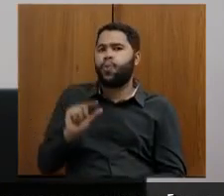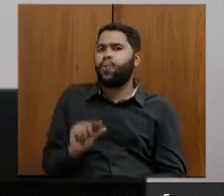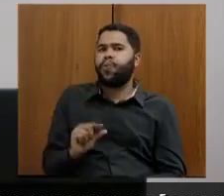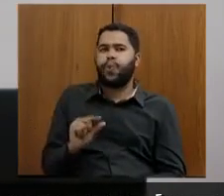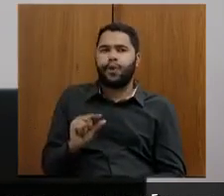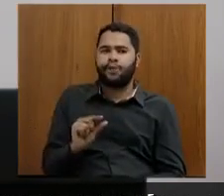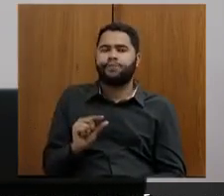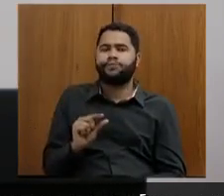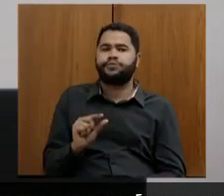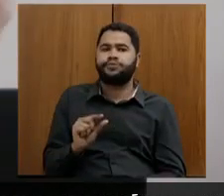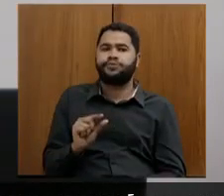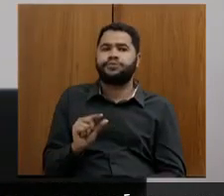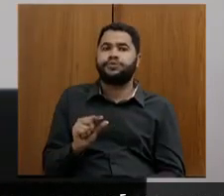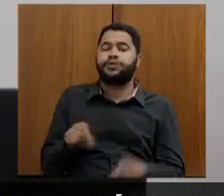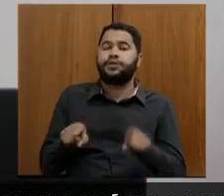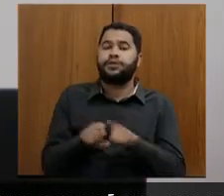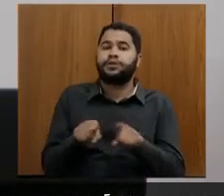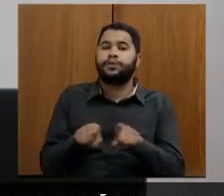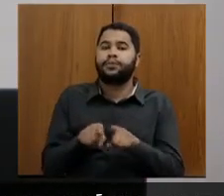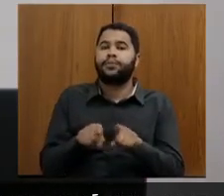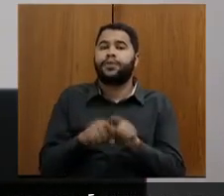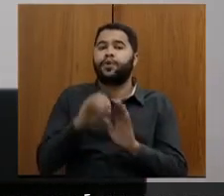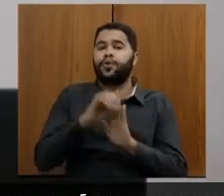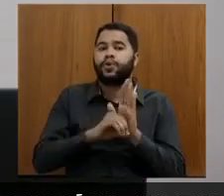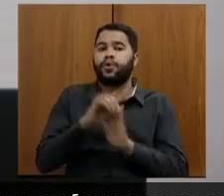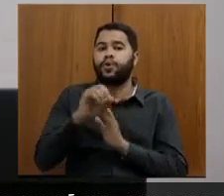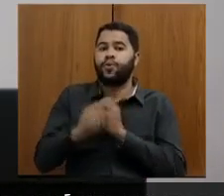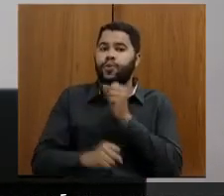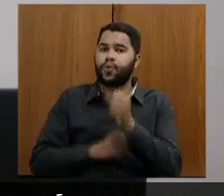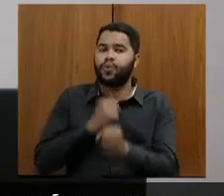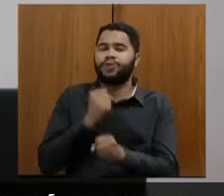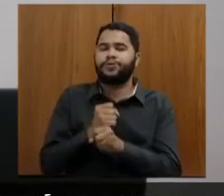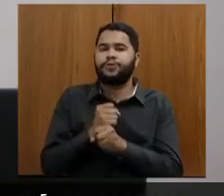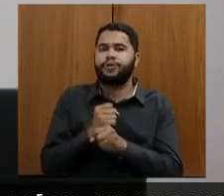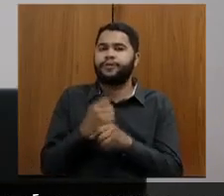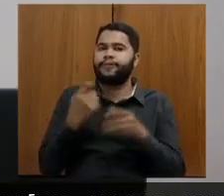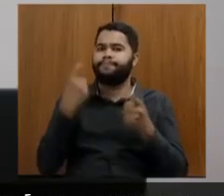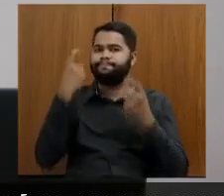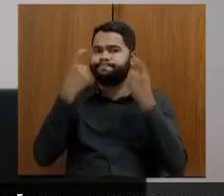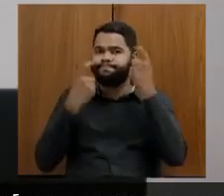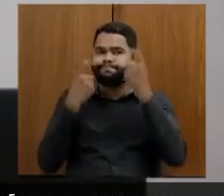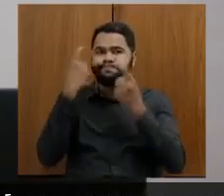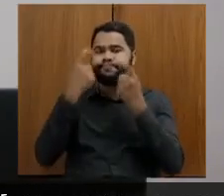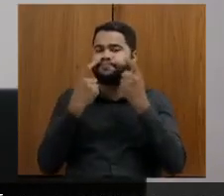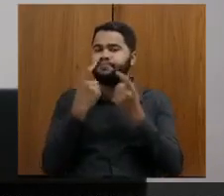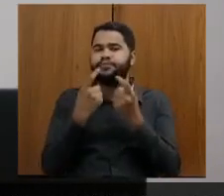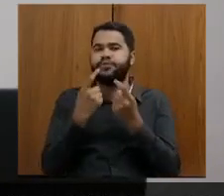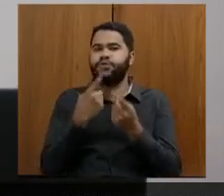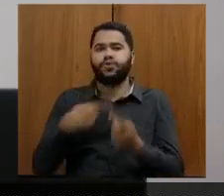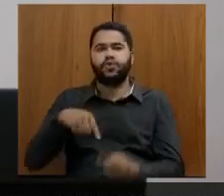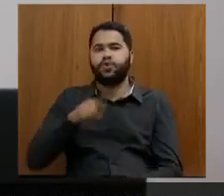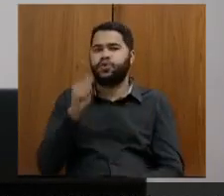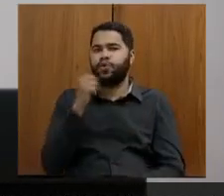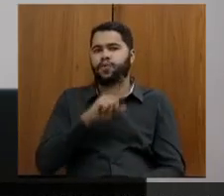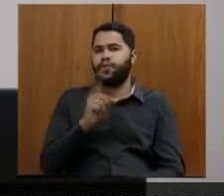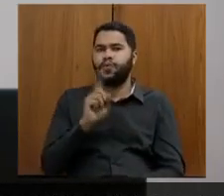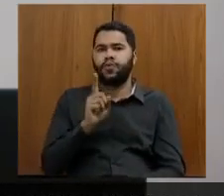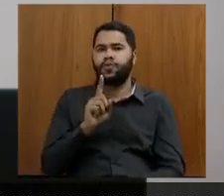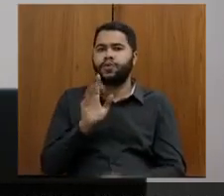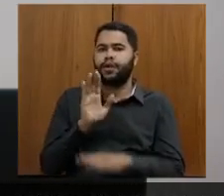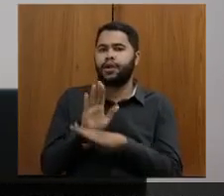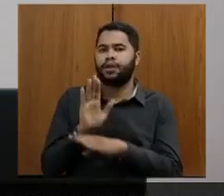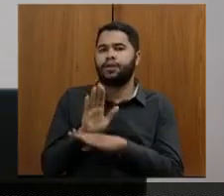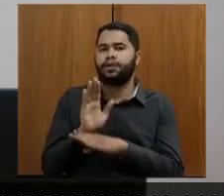drasticamente induziu com a previsão orçamentária para o ano que vem preocupante porque não vamos dar conta de atender